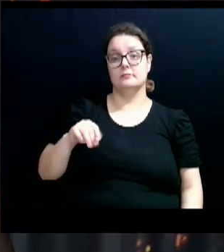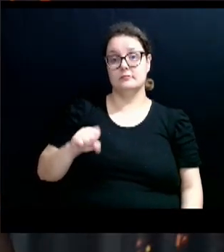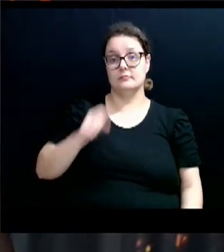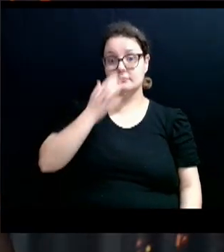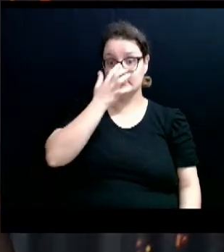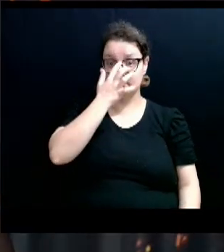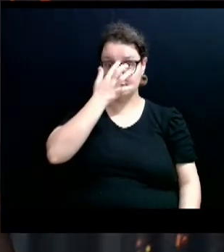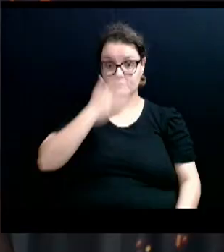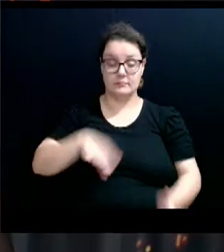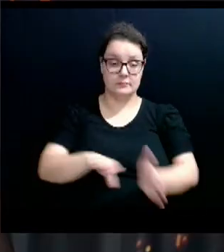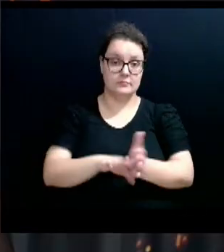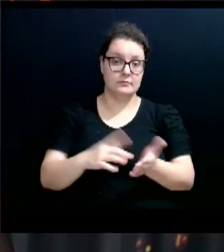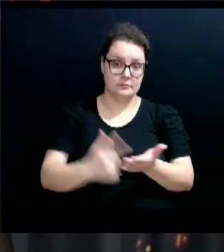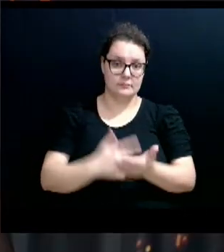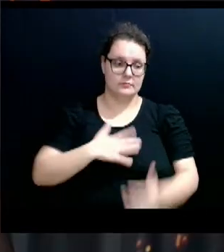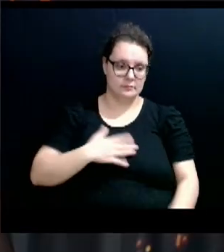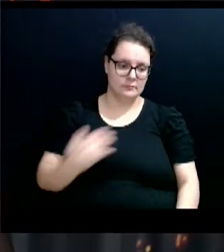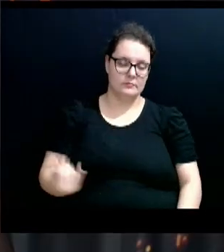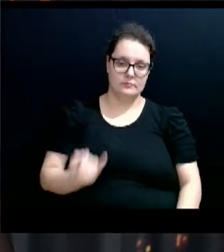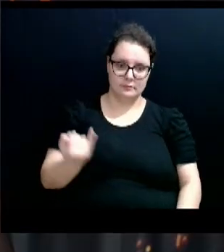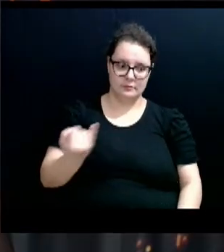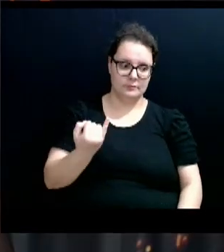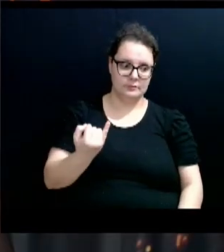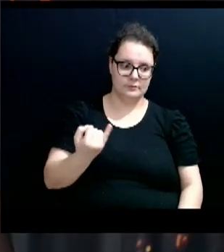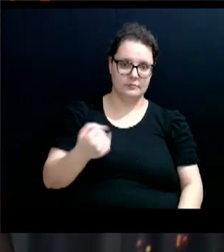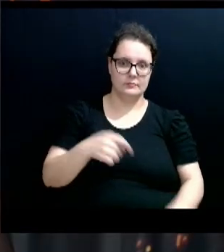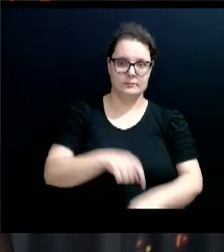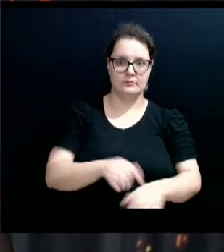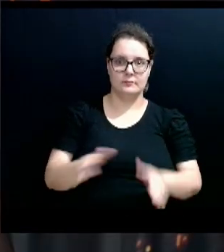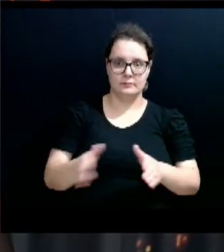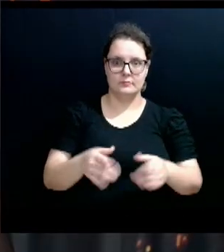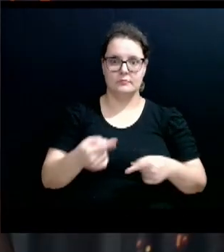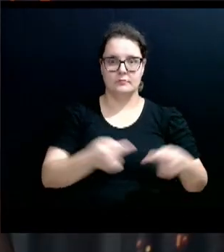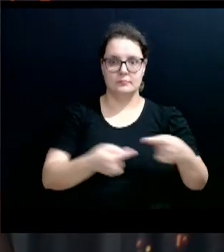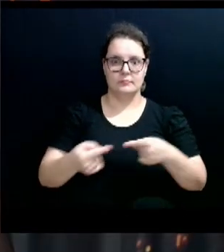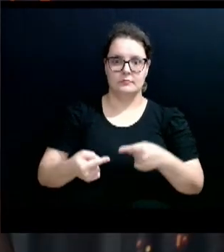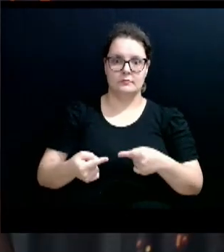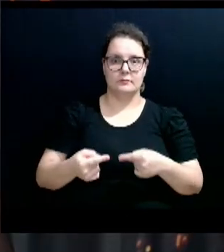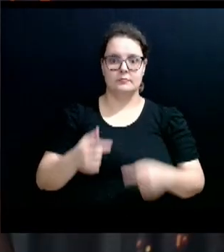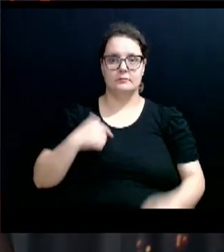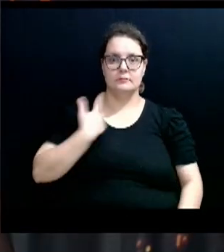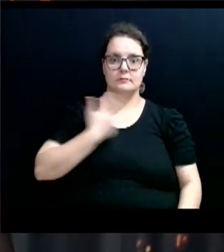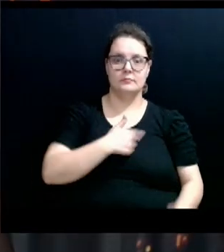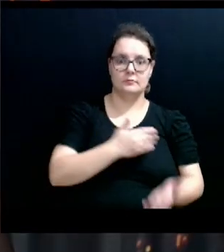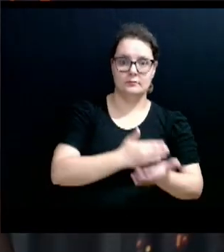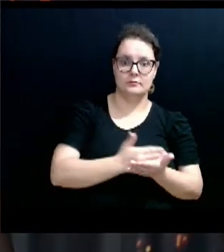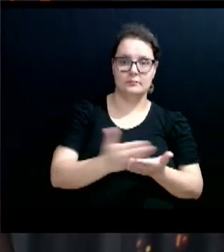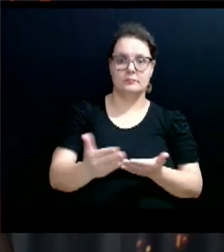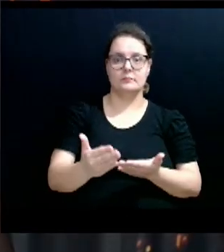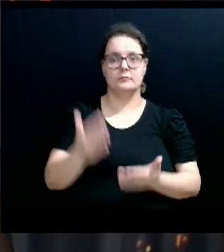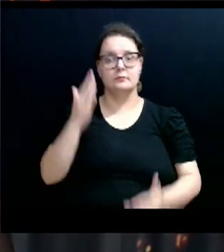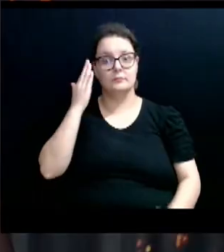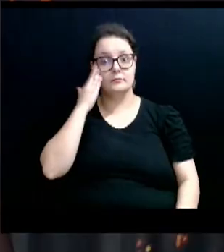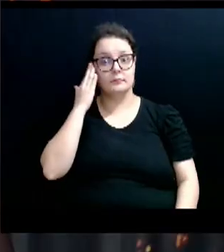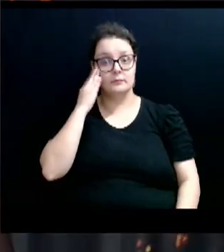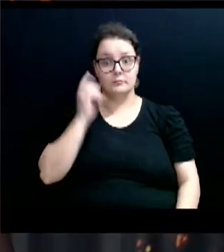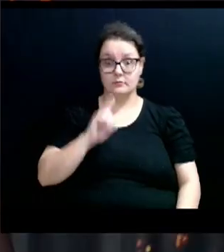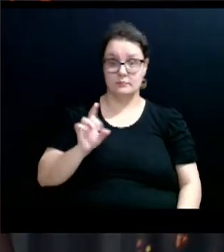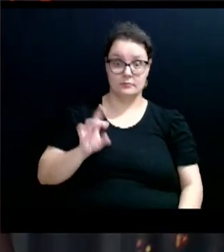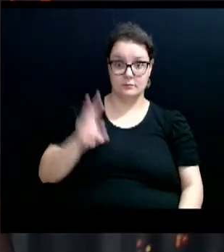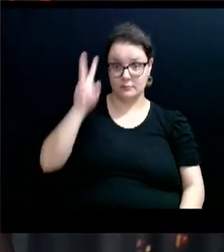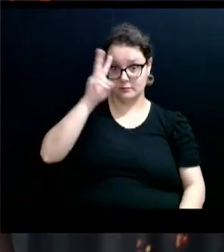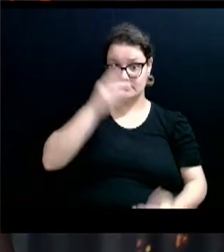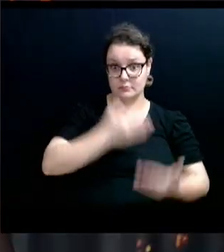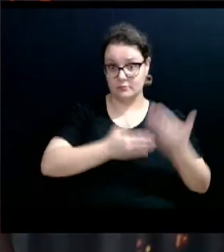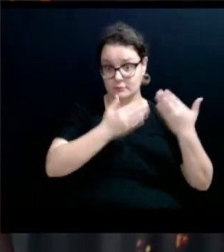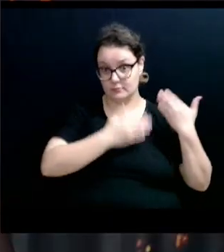mim é muito importante o cenário desse debate, que a gente comece a entender não só o resgate histórico ou o